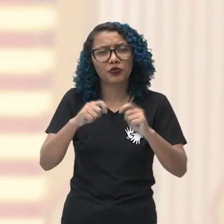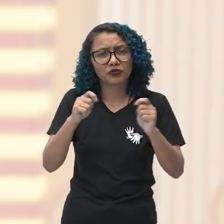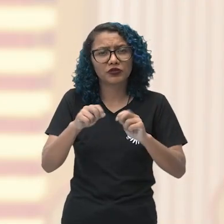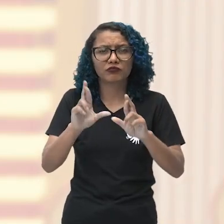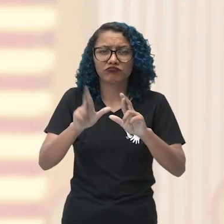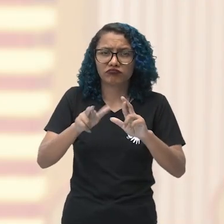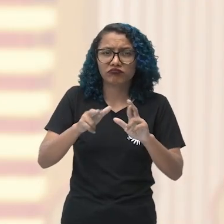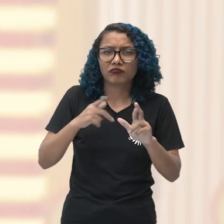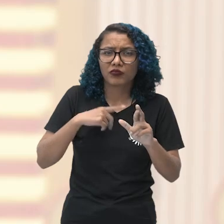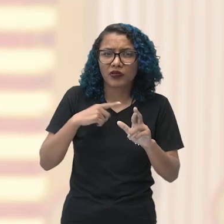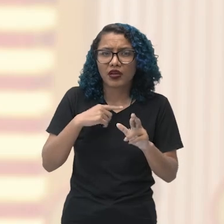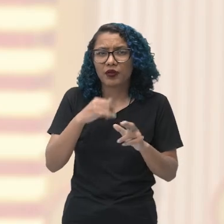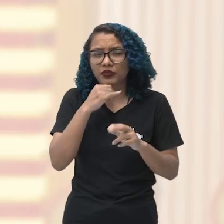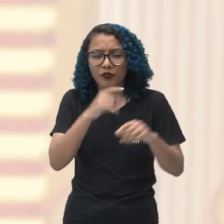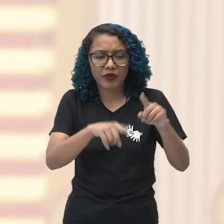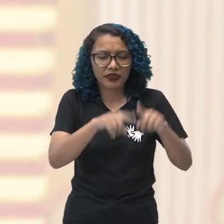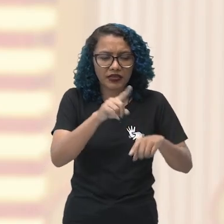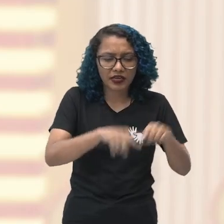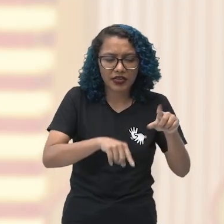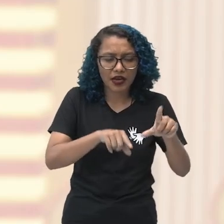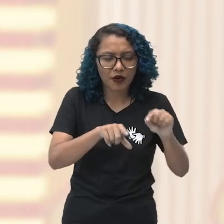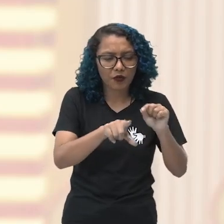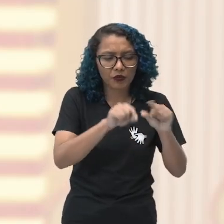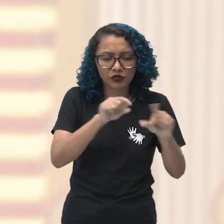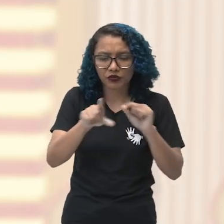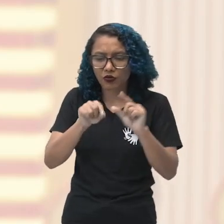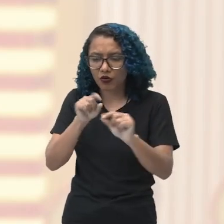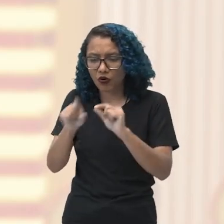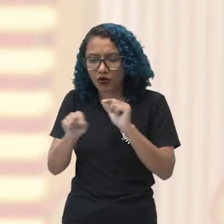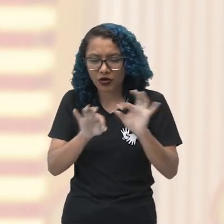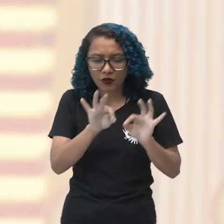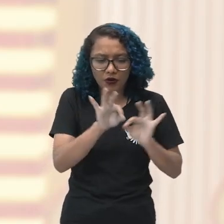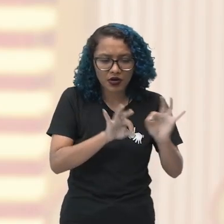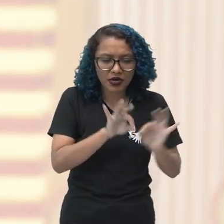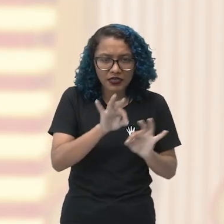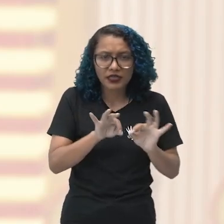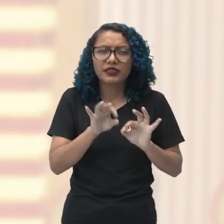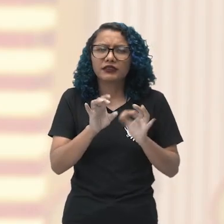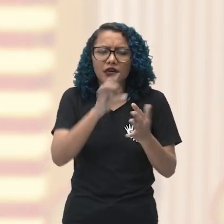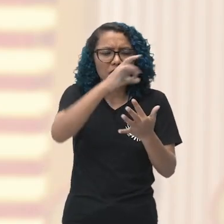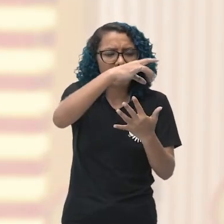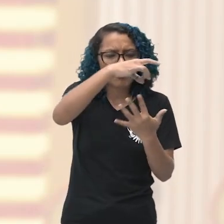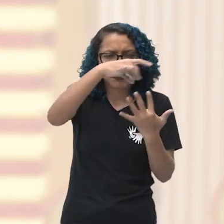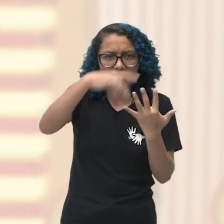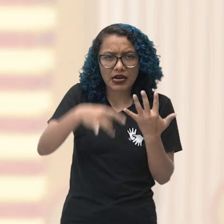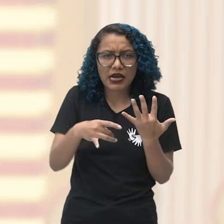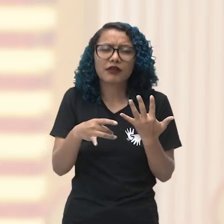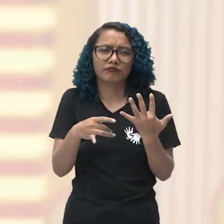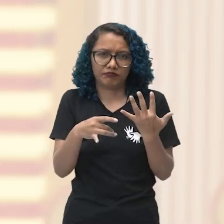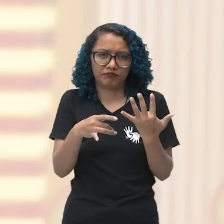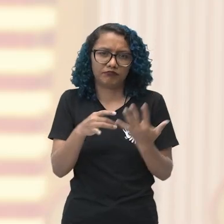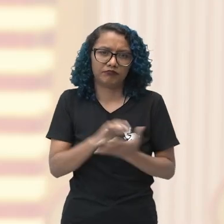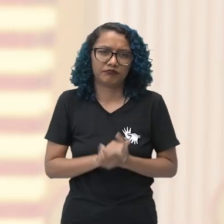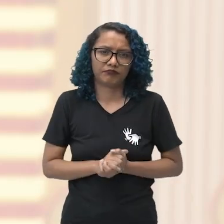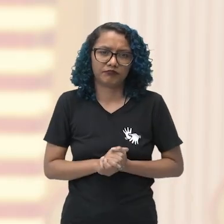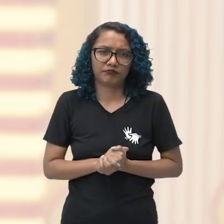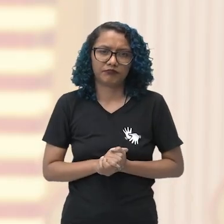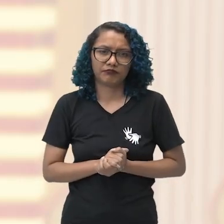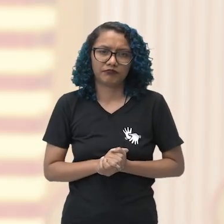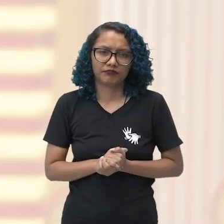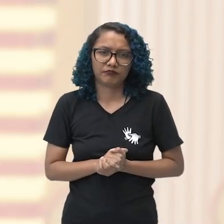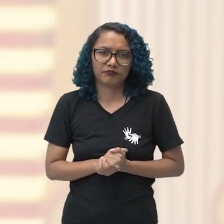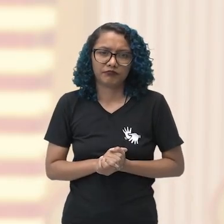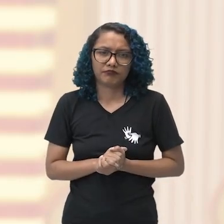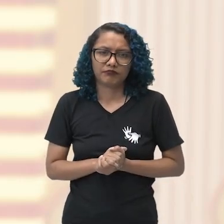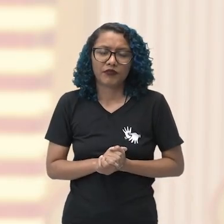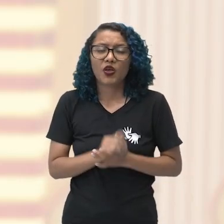de seleção dos lixos para direcionar para cada um que é responsável. Então, lidar com esses